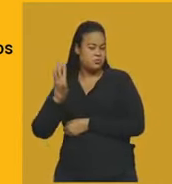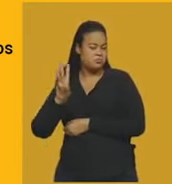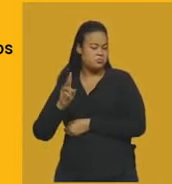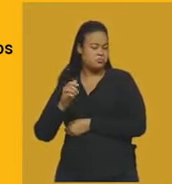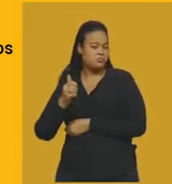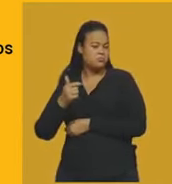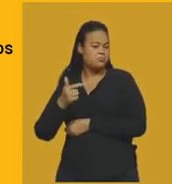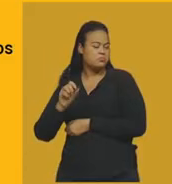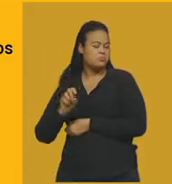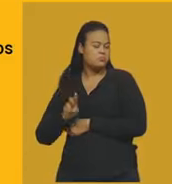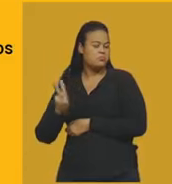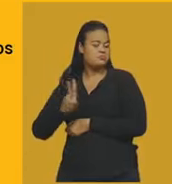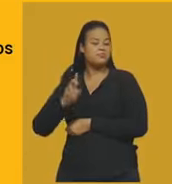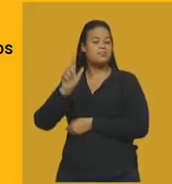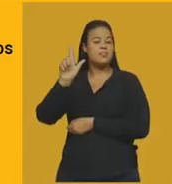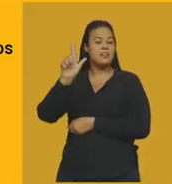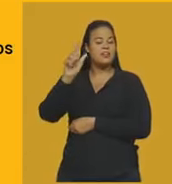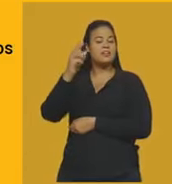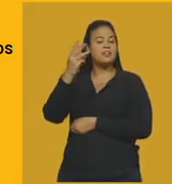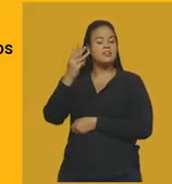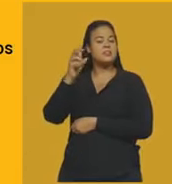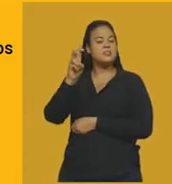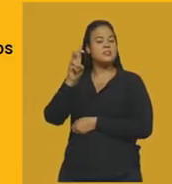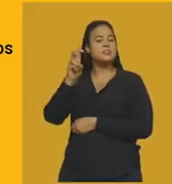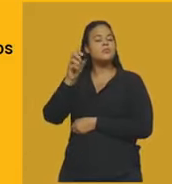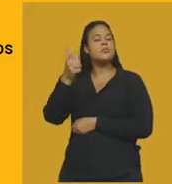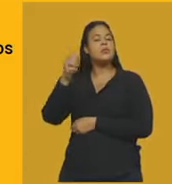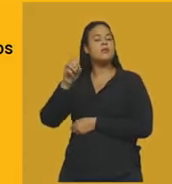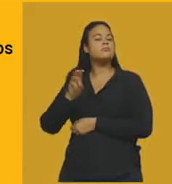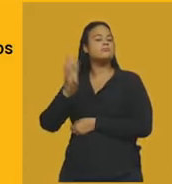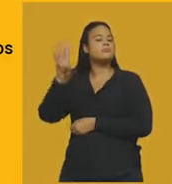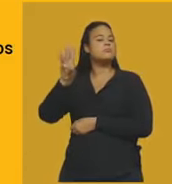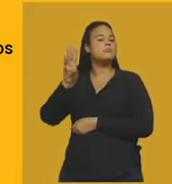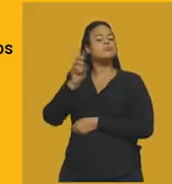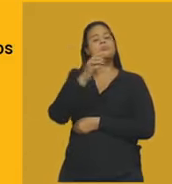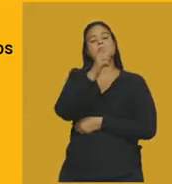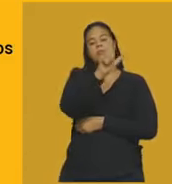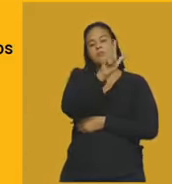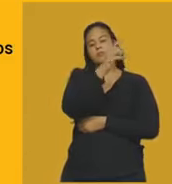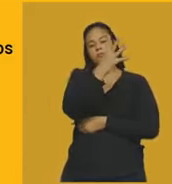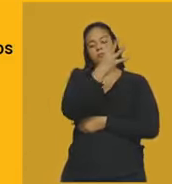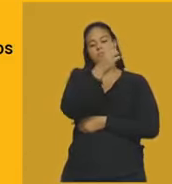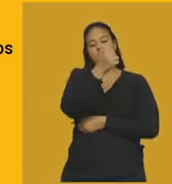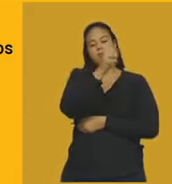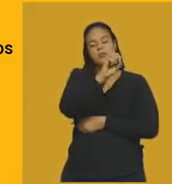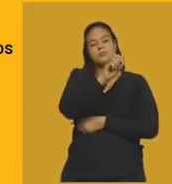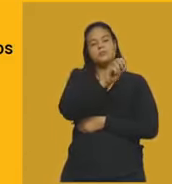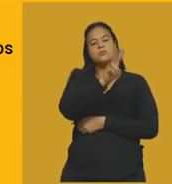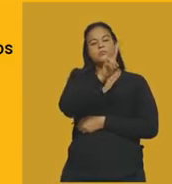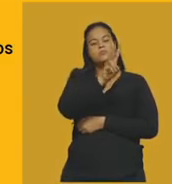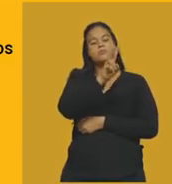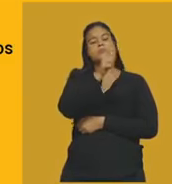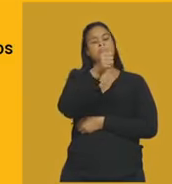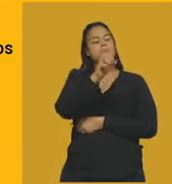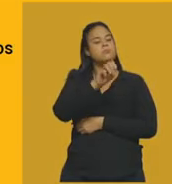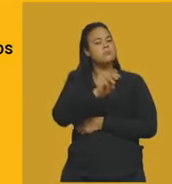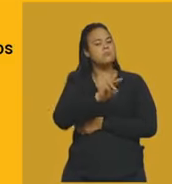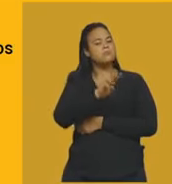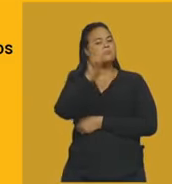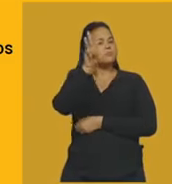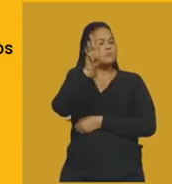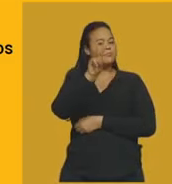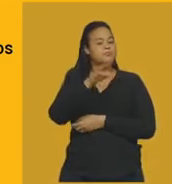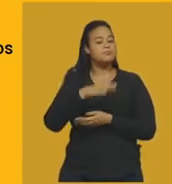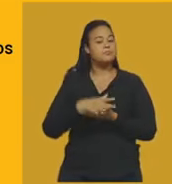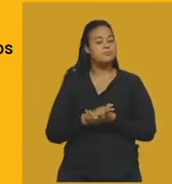volts. L3, 5 watts e 10 volts. E L4, 10 watts, 10 volts. Antes